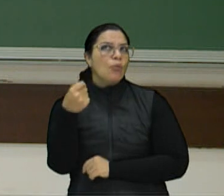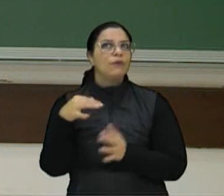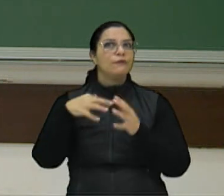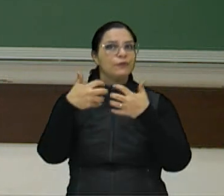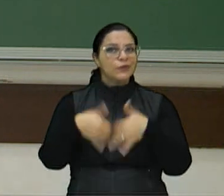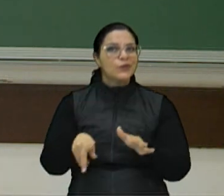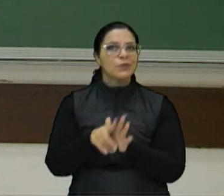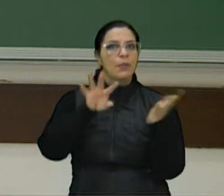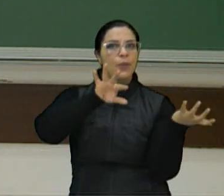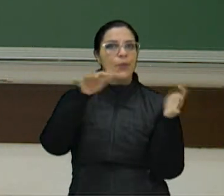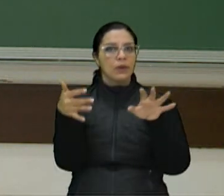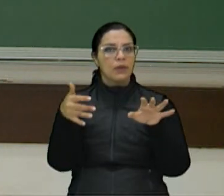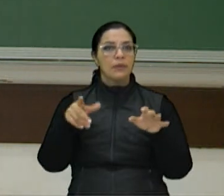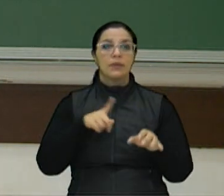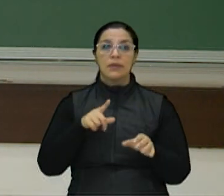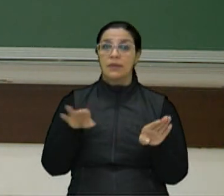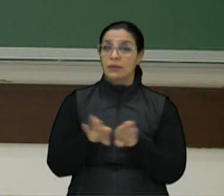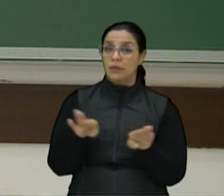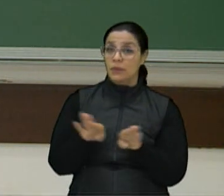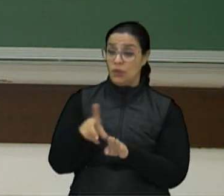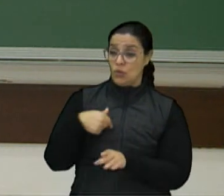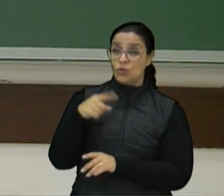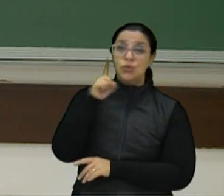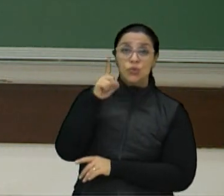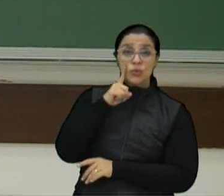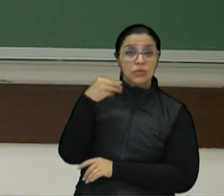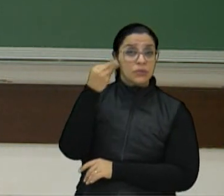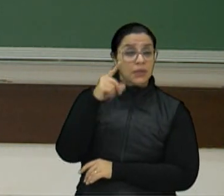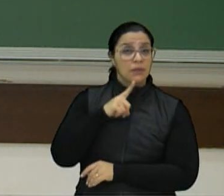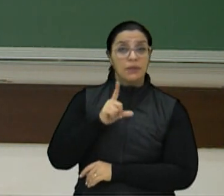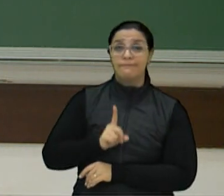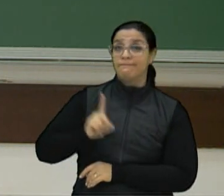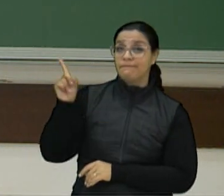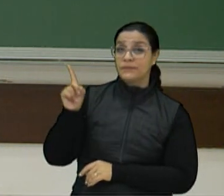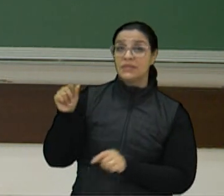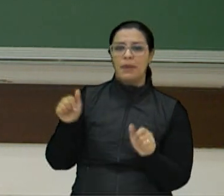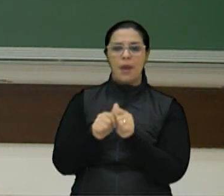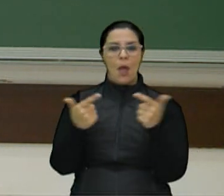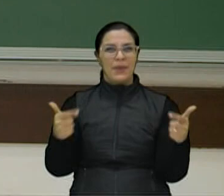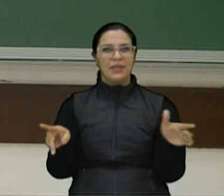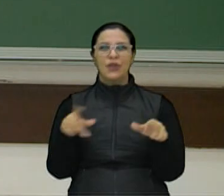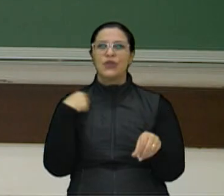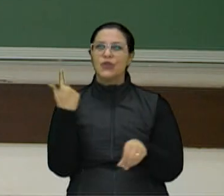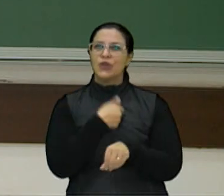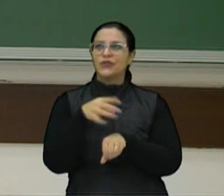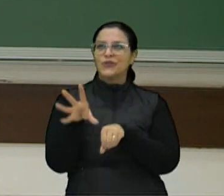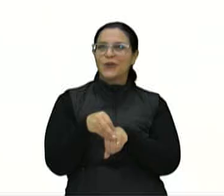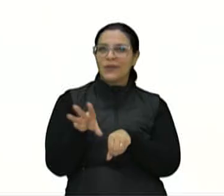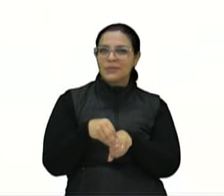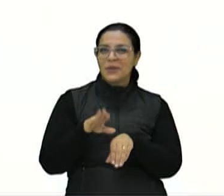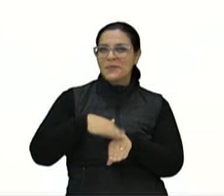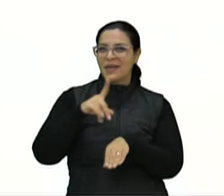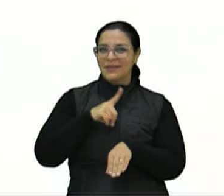ideia, relacionarmos com o nosso dia a dia. E para ampliar a sua